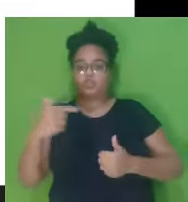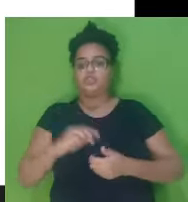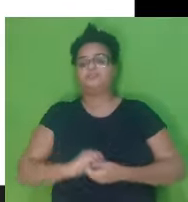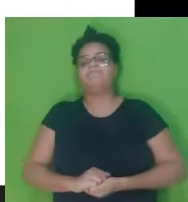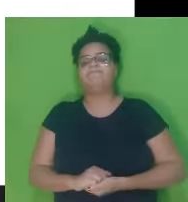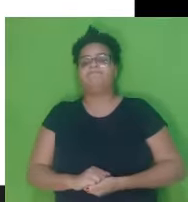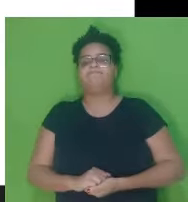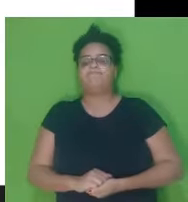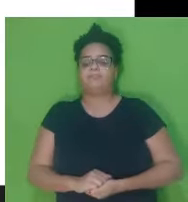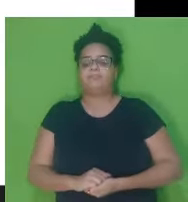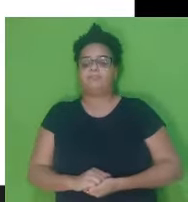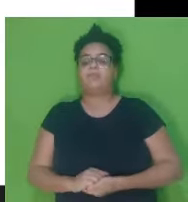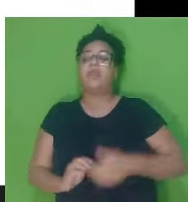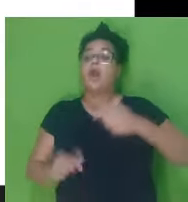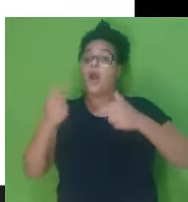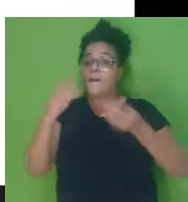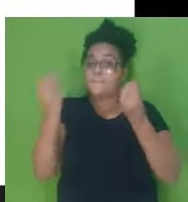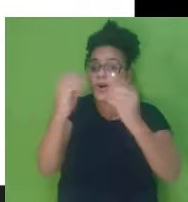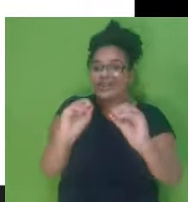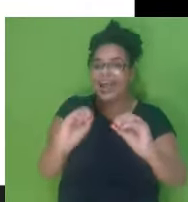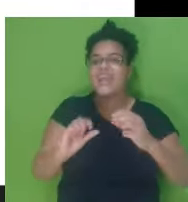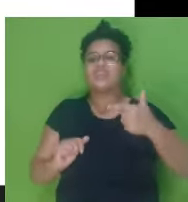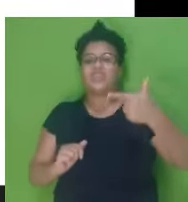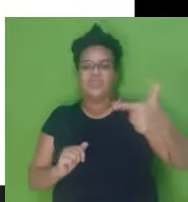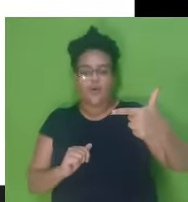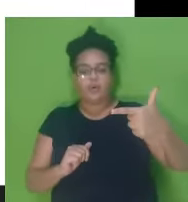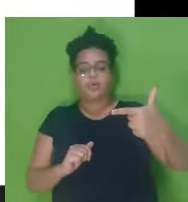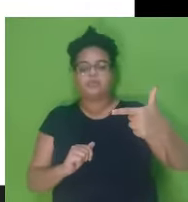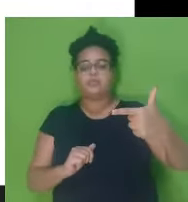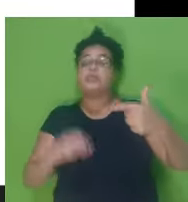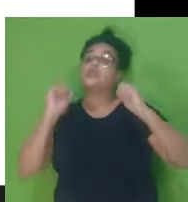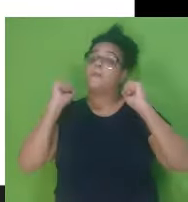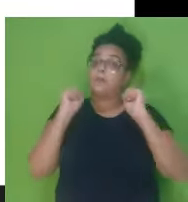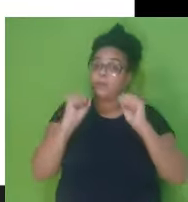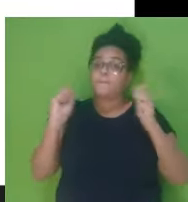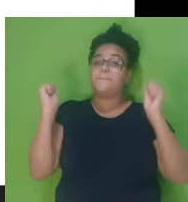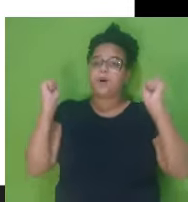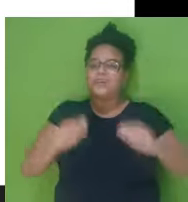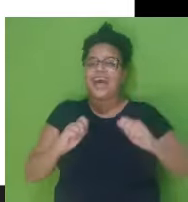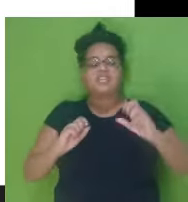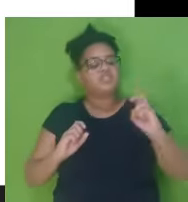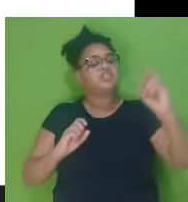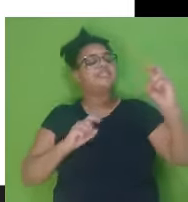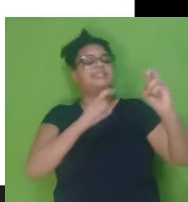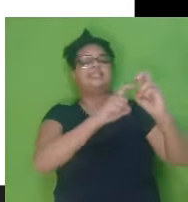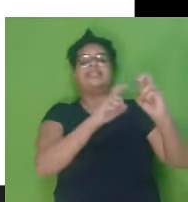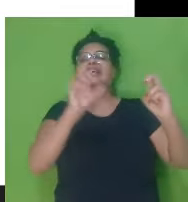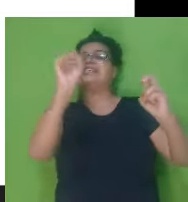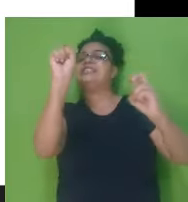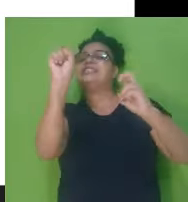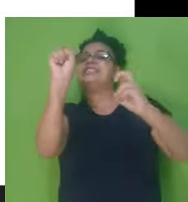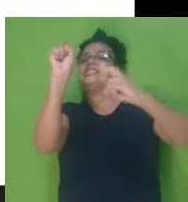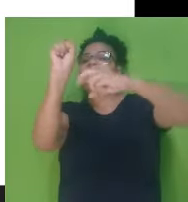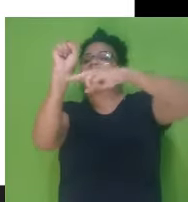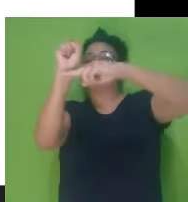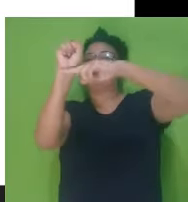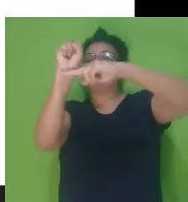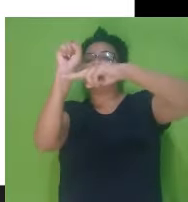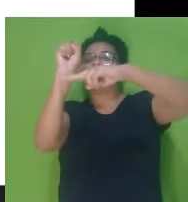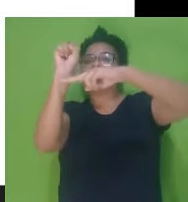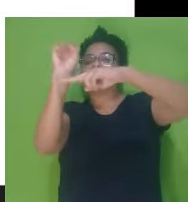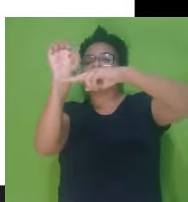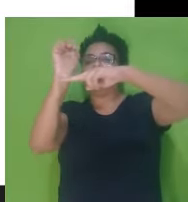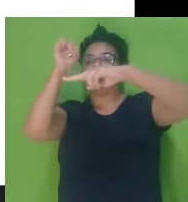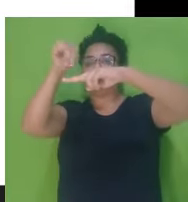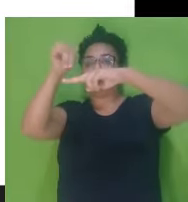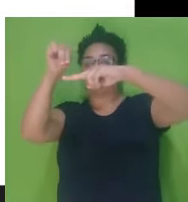Notem que eu coloquei 2 aqui, mas se eu colocasse 5, seno de 5x sobre x